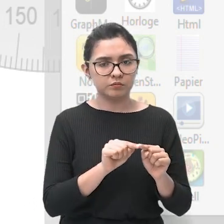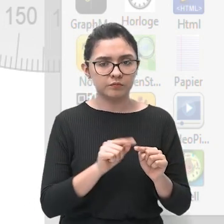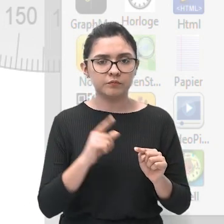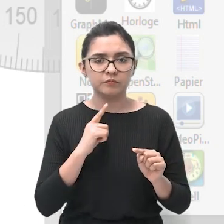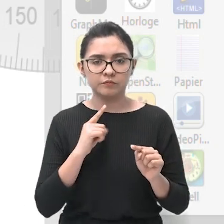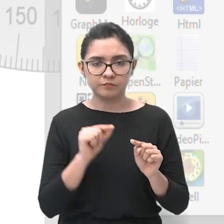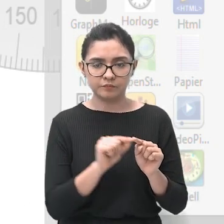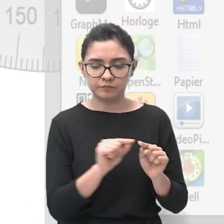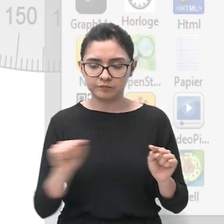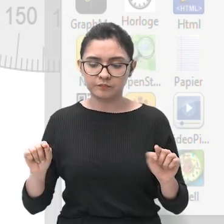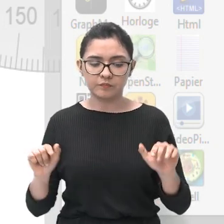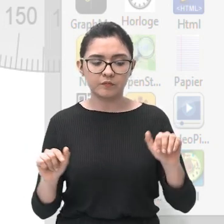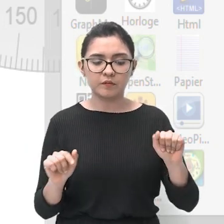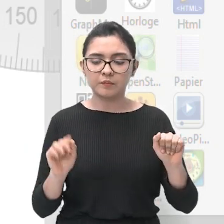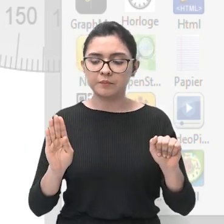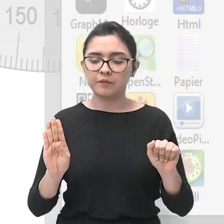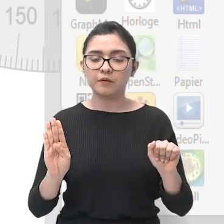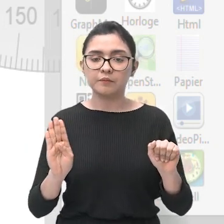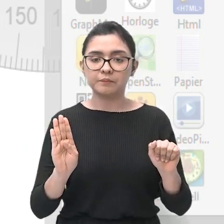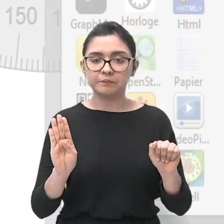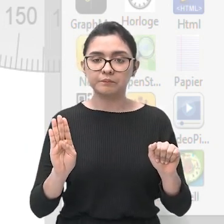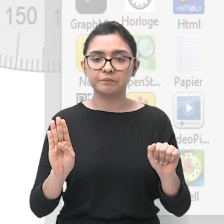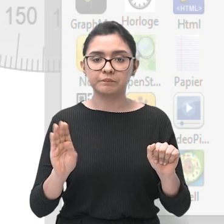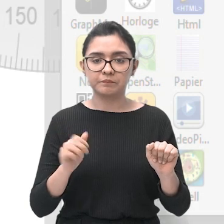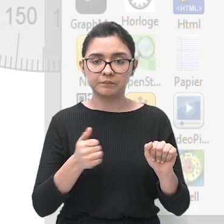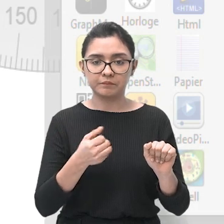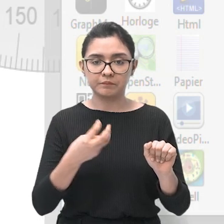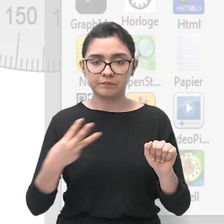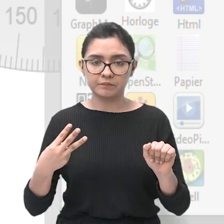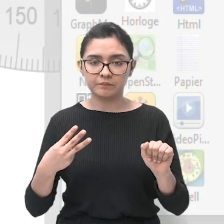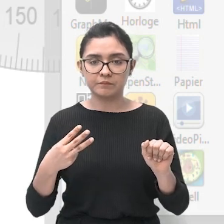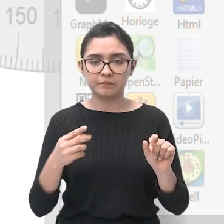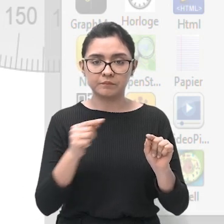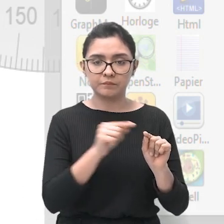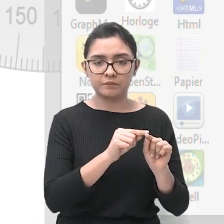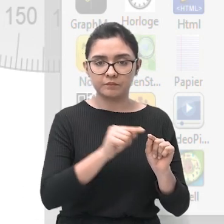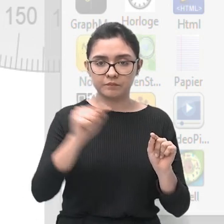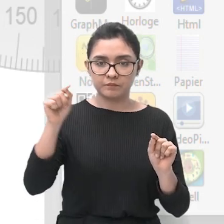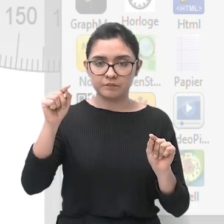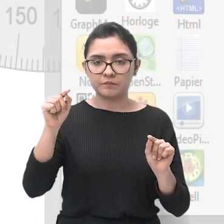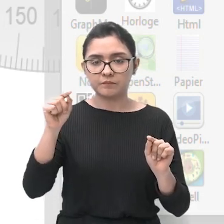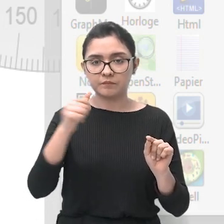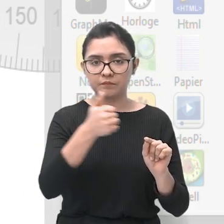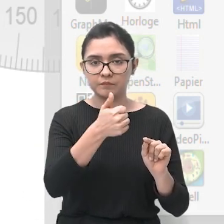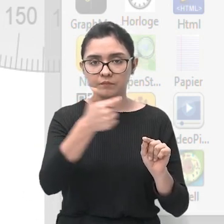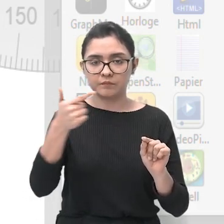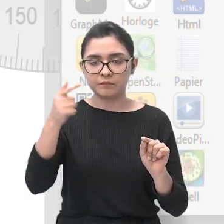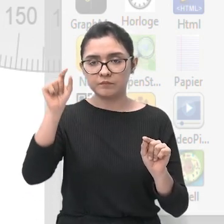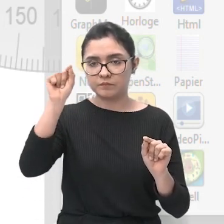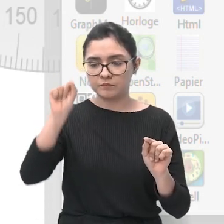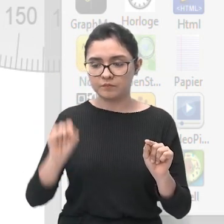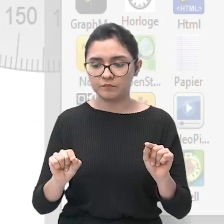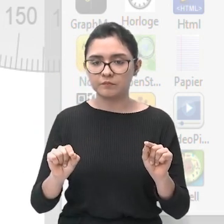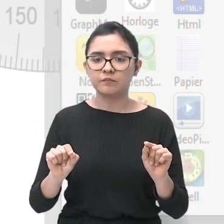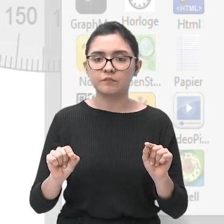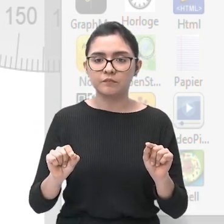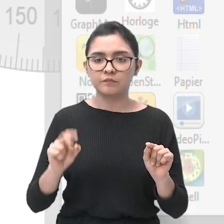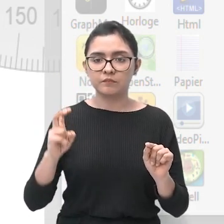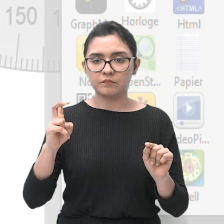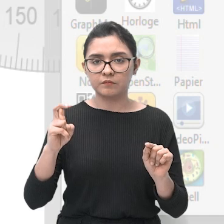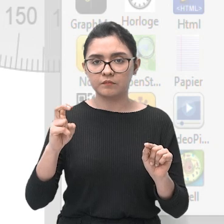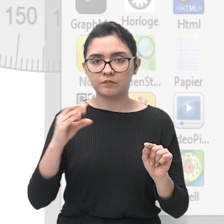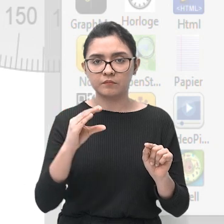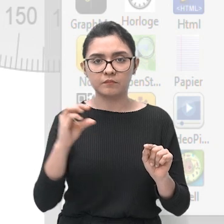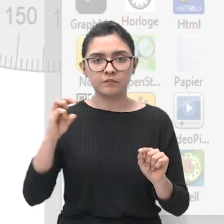aqui AB com 13 centímetros, o outro aqui com 12 centímetros e o terceiro com